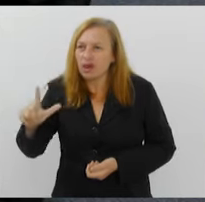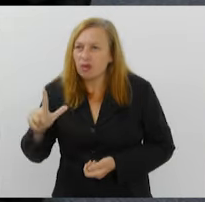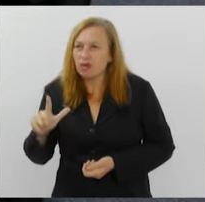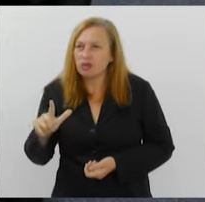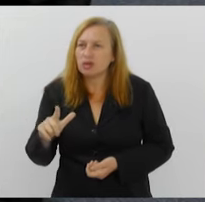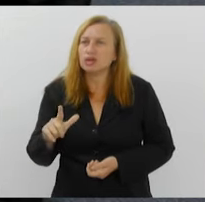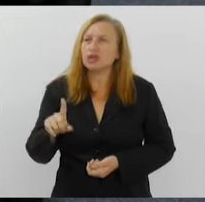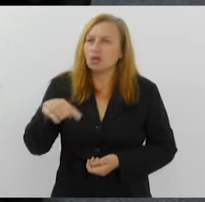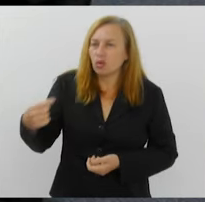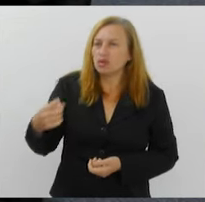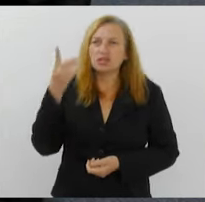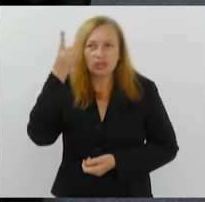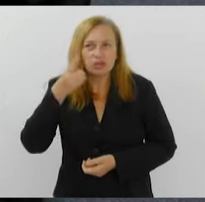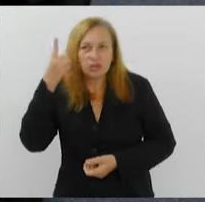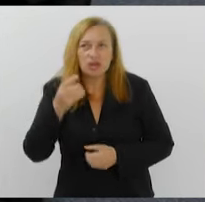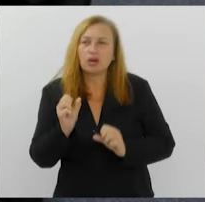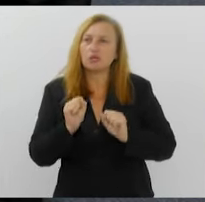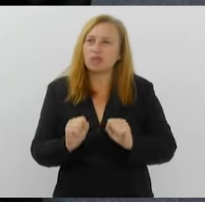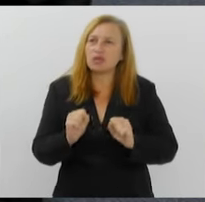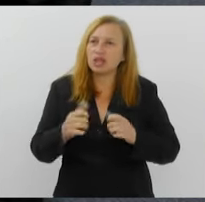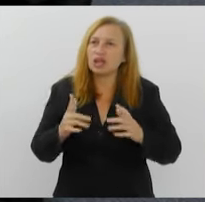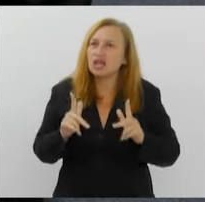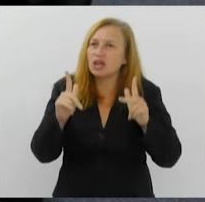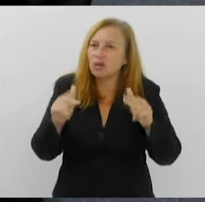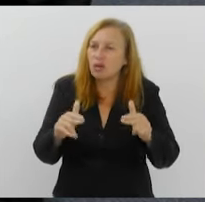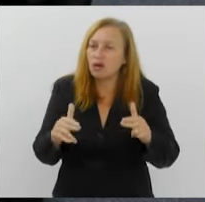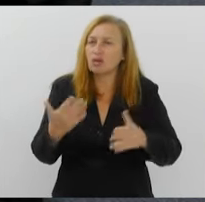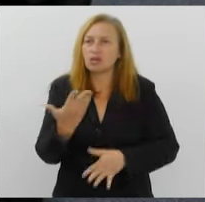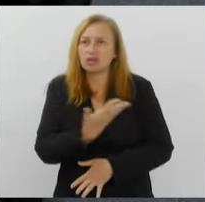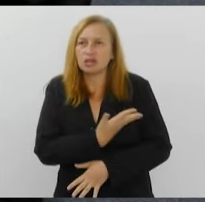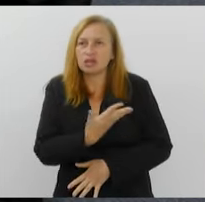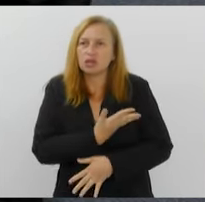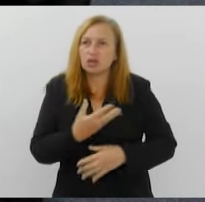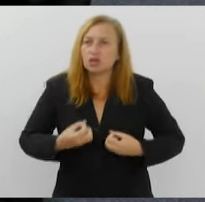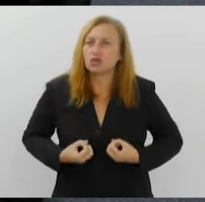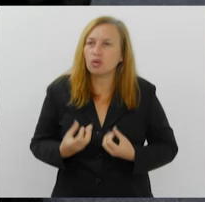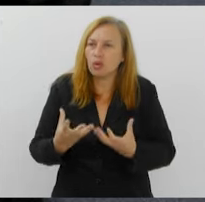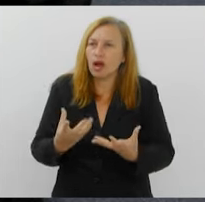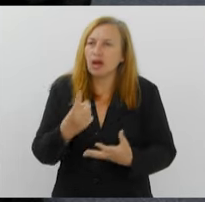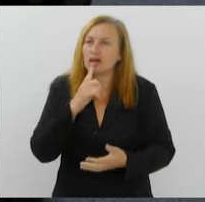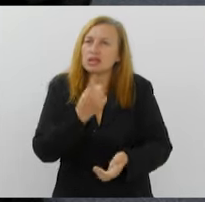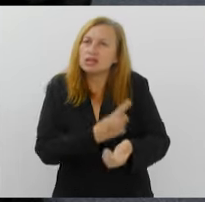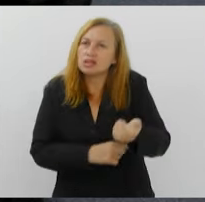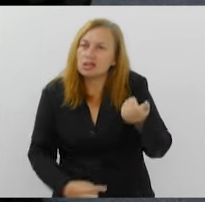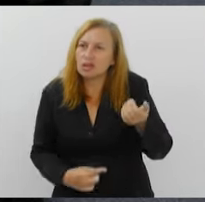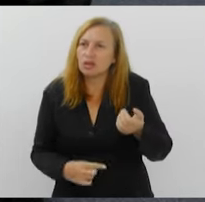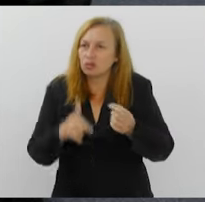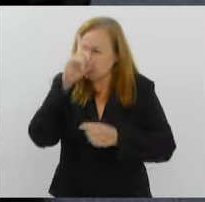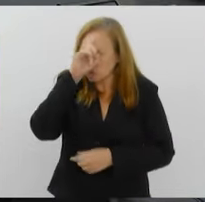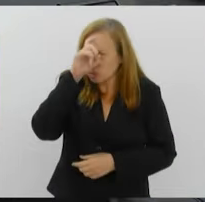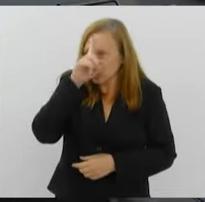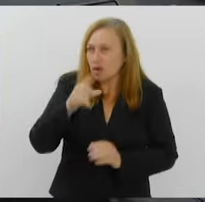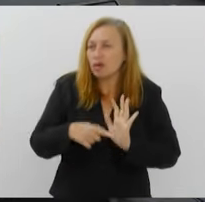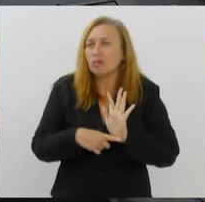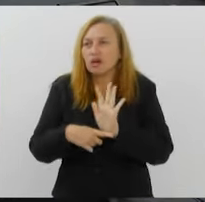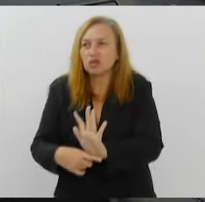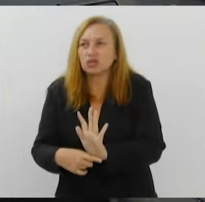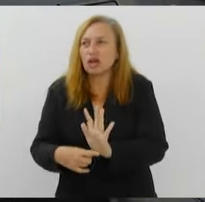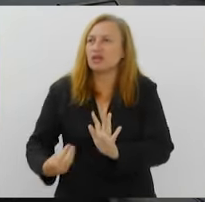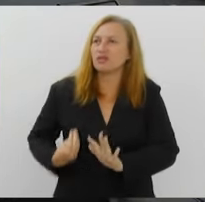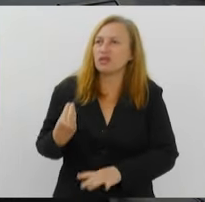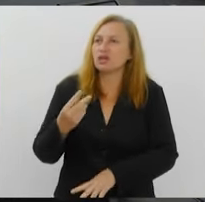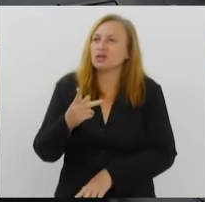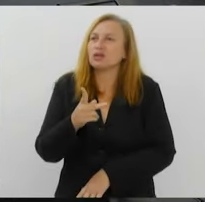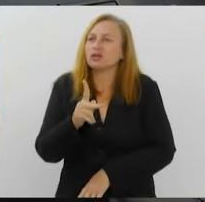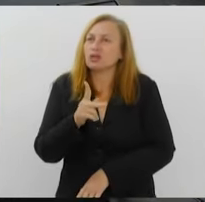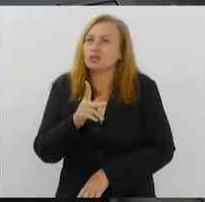depois pudessem fazer esse mesmo gesto com seus amigos, no sentido de doarem sangue para o Hospital Geral de Bom Sucesso, para atender a vida desse policial, que é